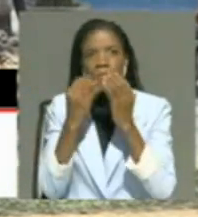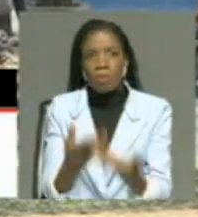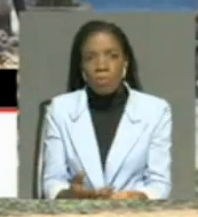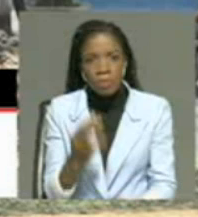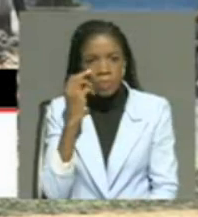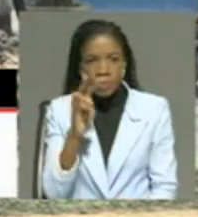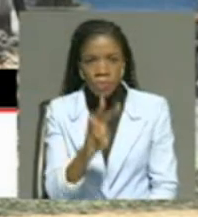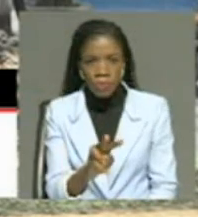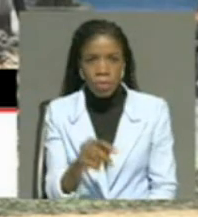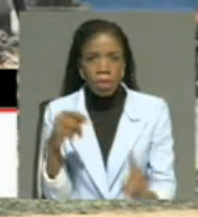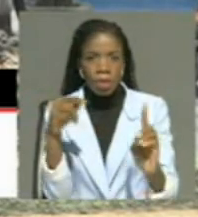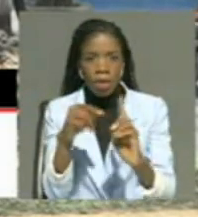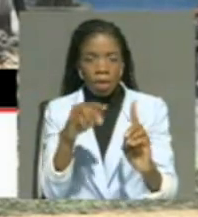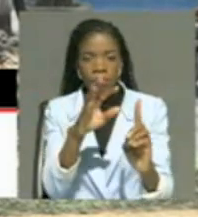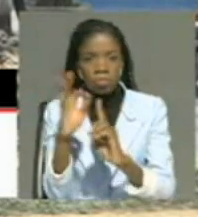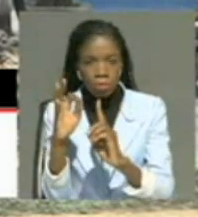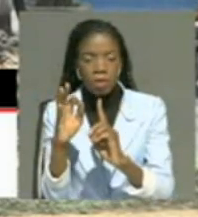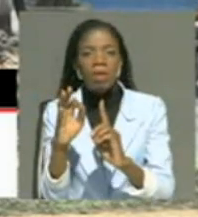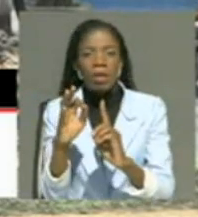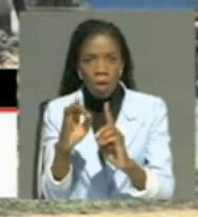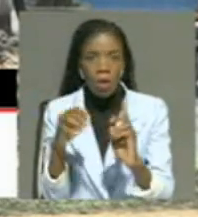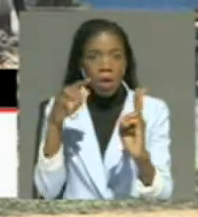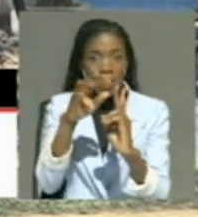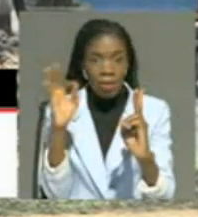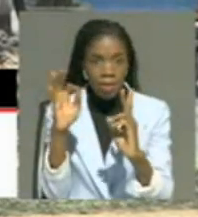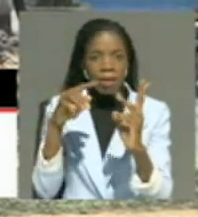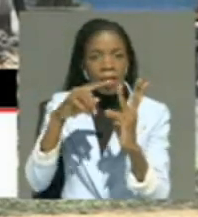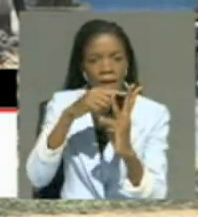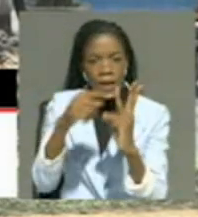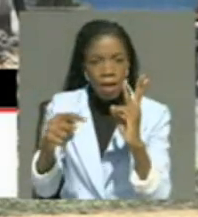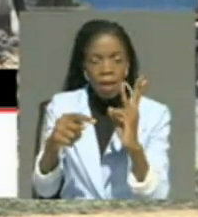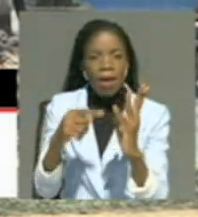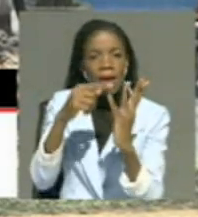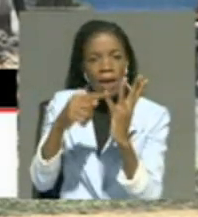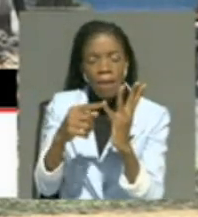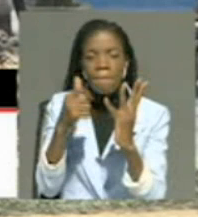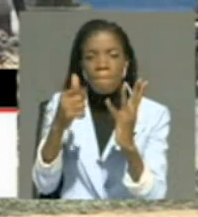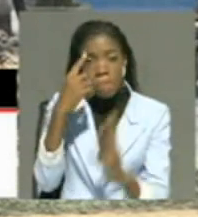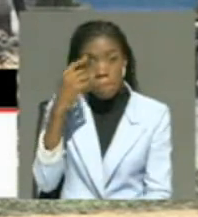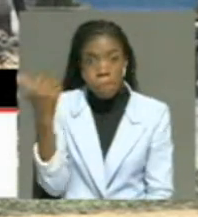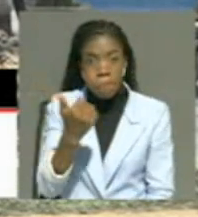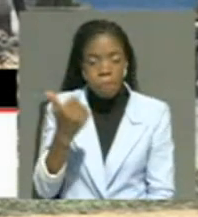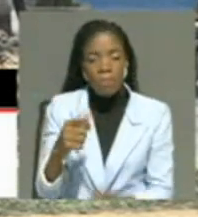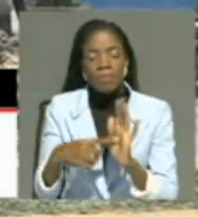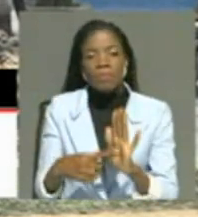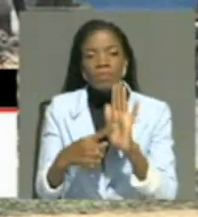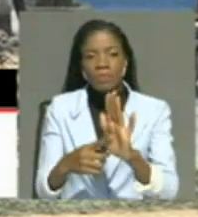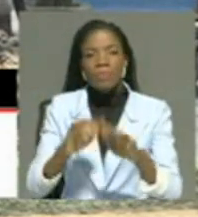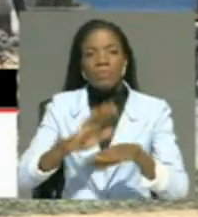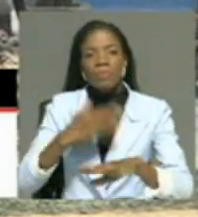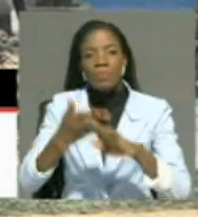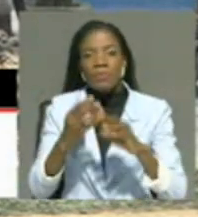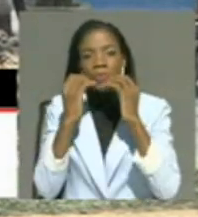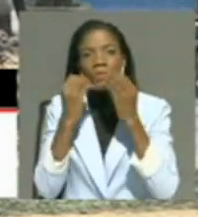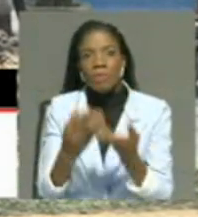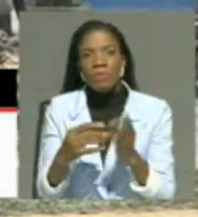jogadoras como a Marcelina Kiala, a Dionísia Pio, a Cibo, etc, etc. E,